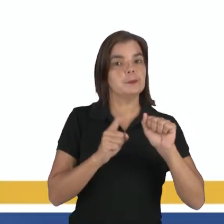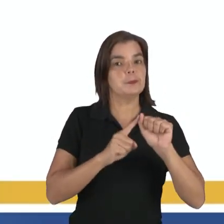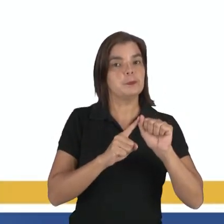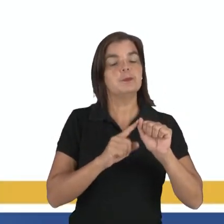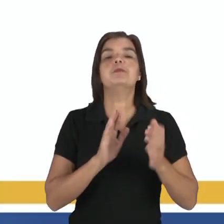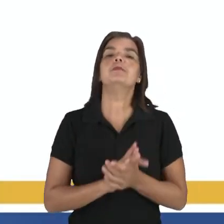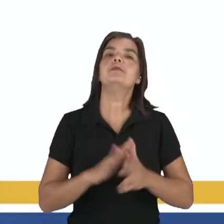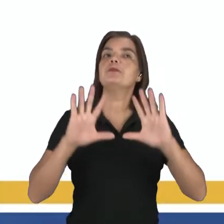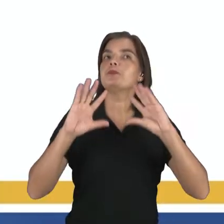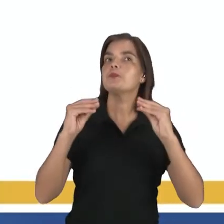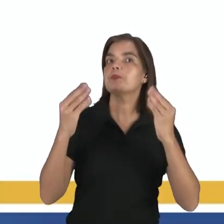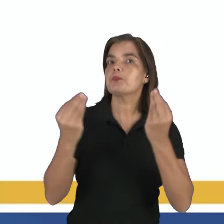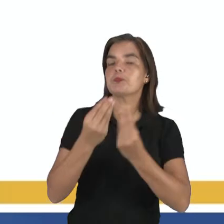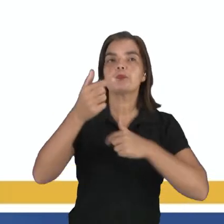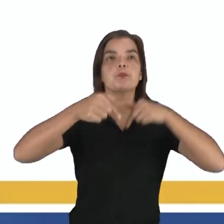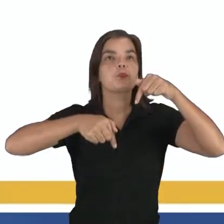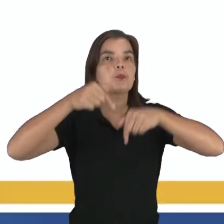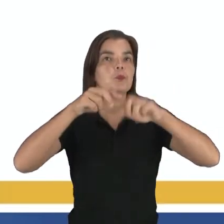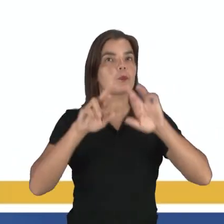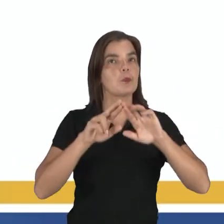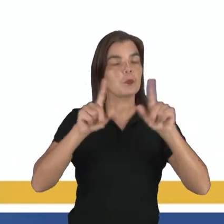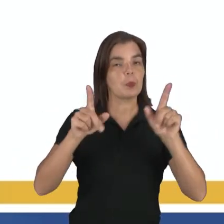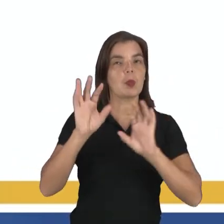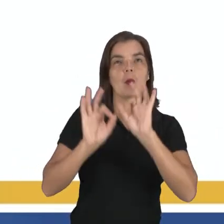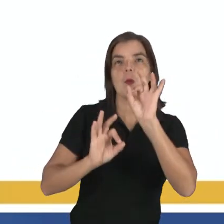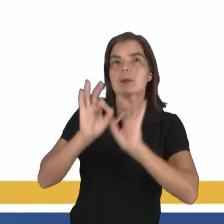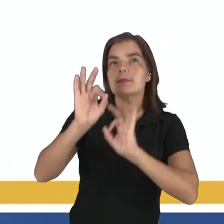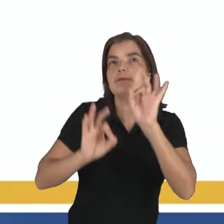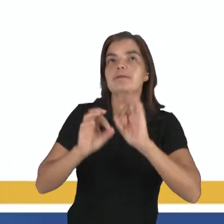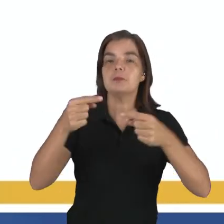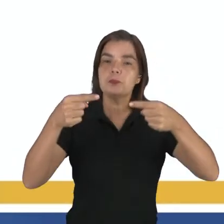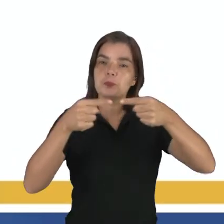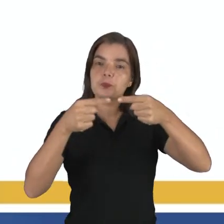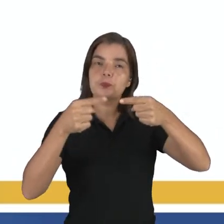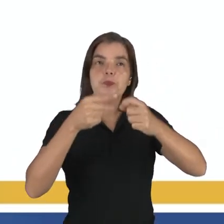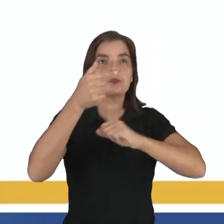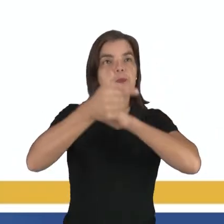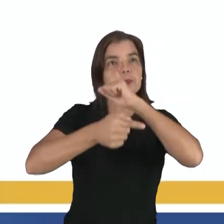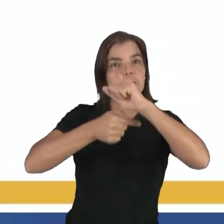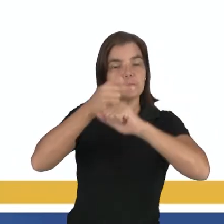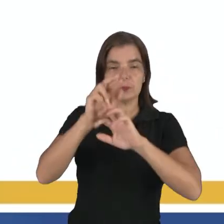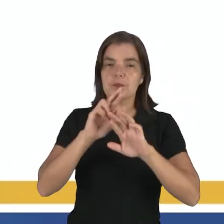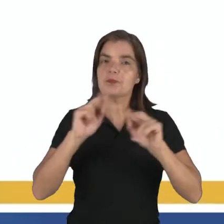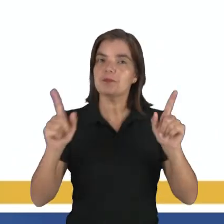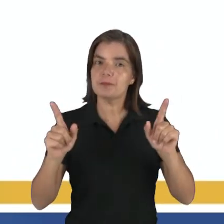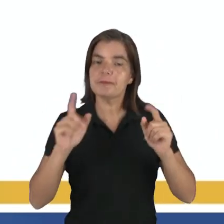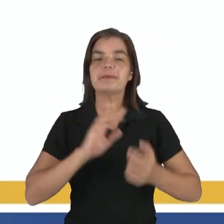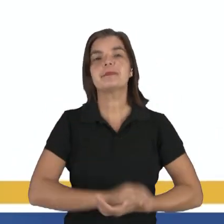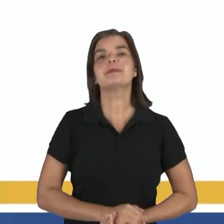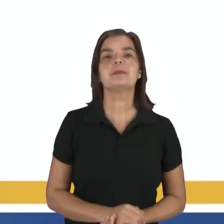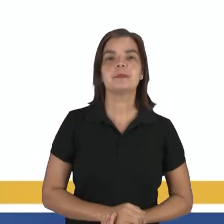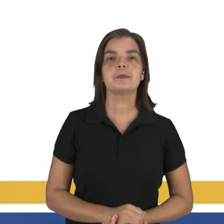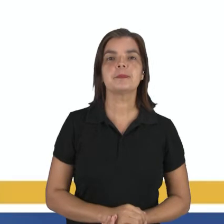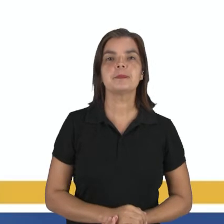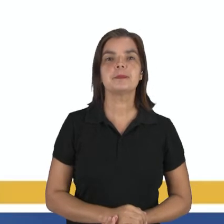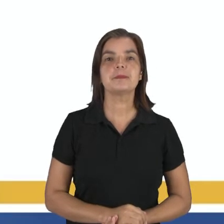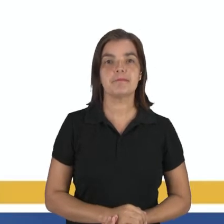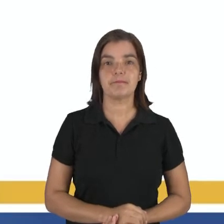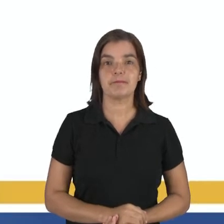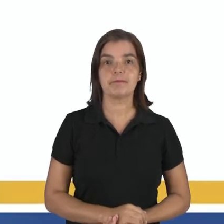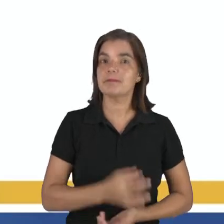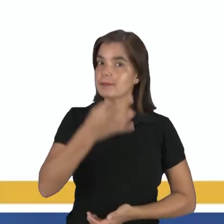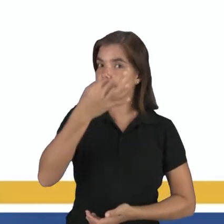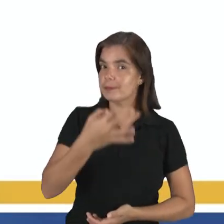A. Substâncias químicas diferentes são formadas pela combinação de átomos diferentes. Essa alternativa